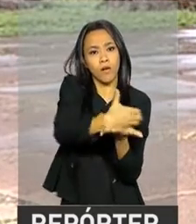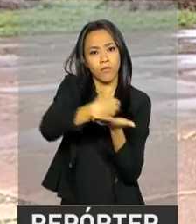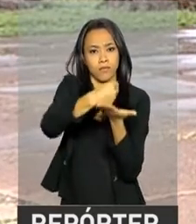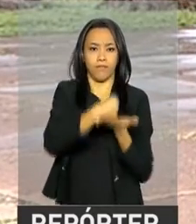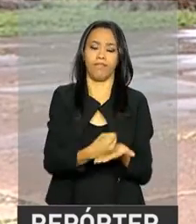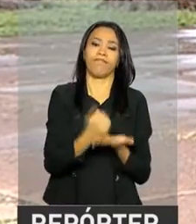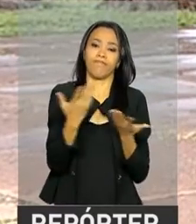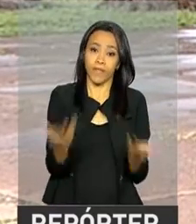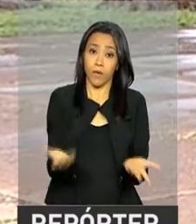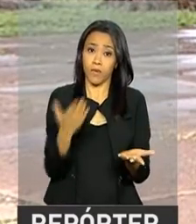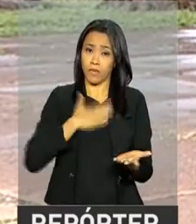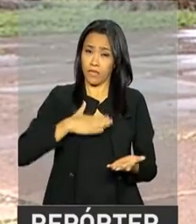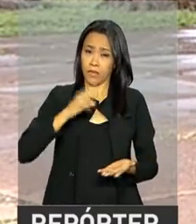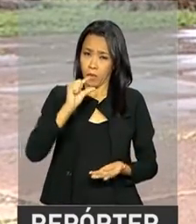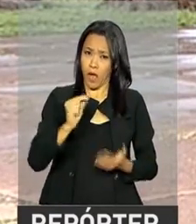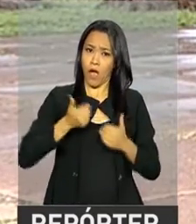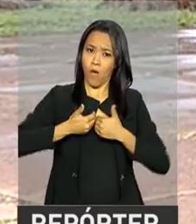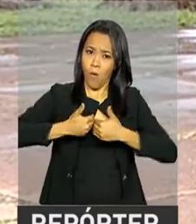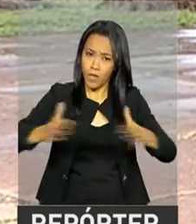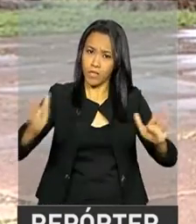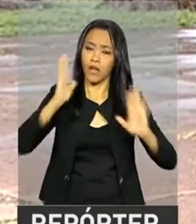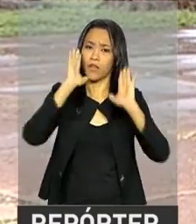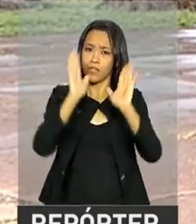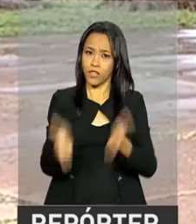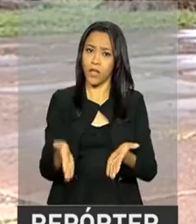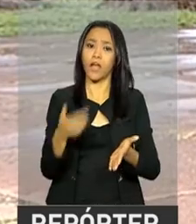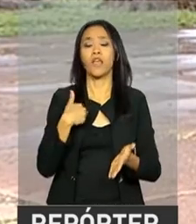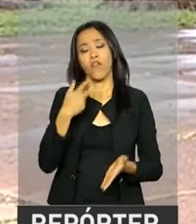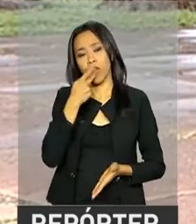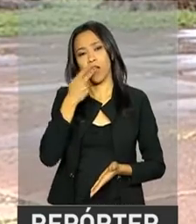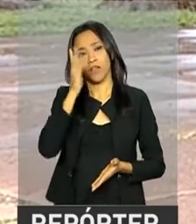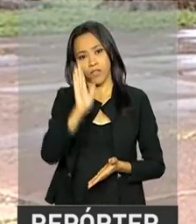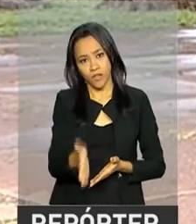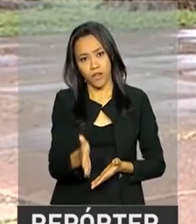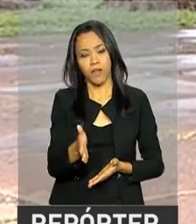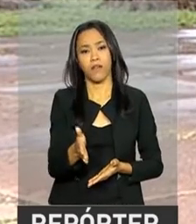já está para começar a qualquer momento e, como eu disse,